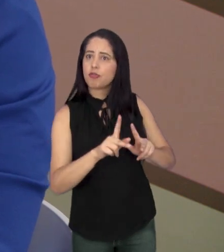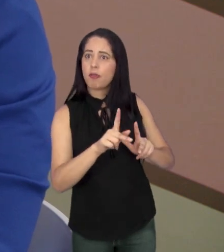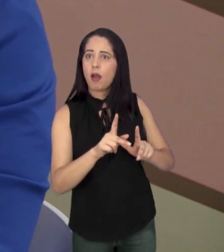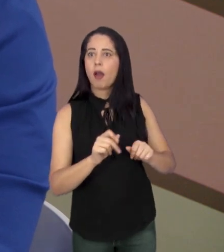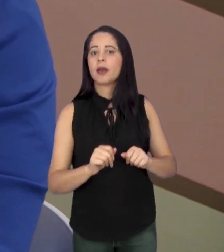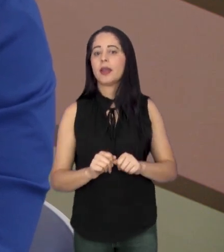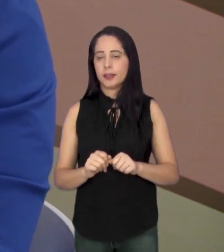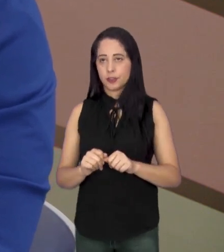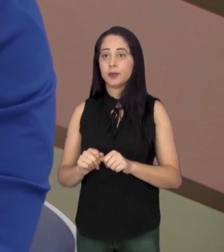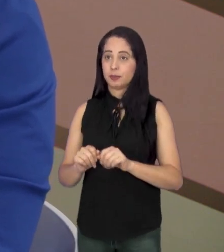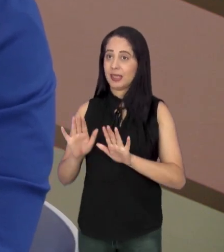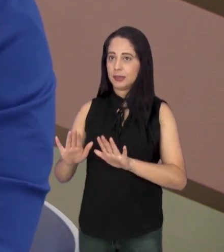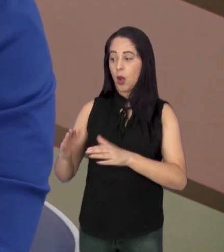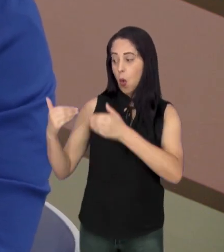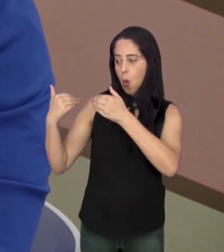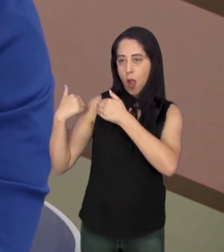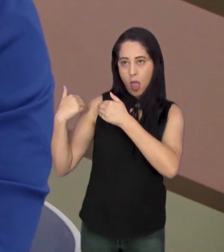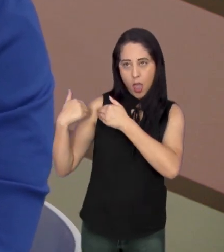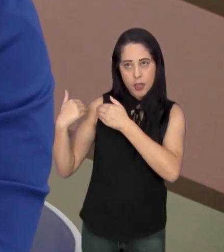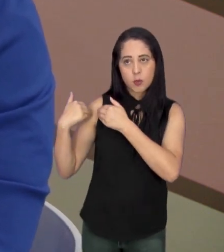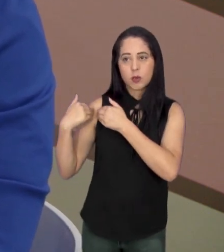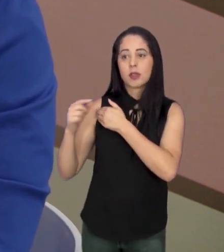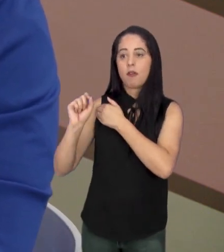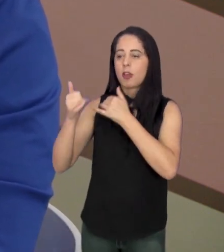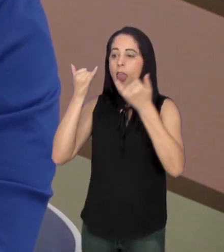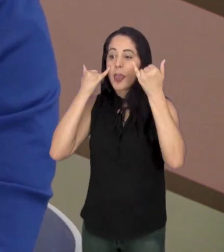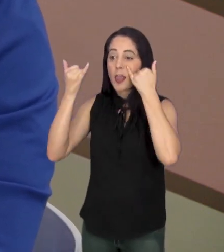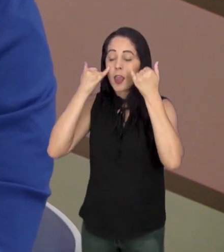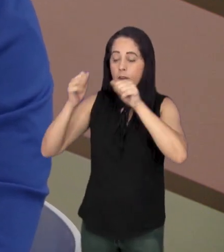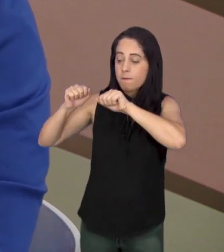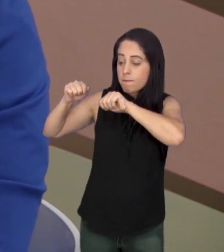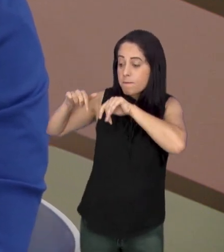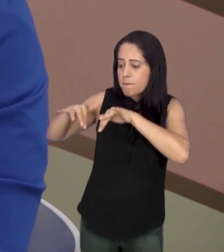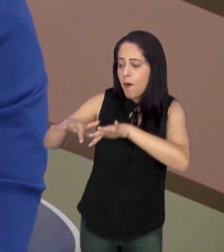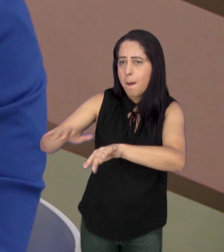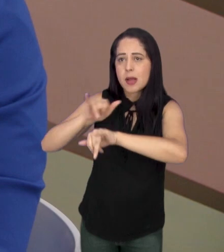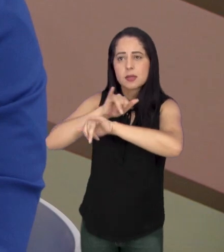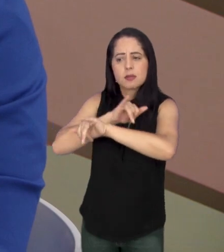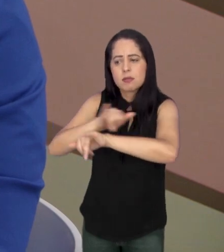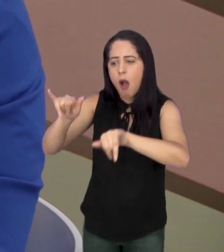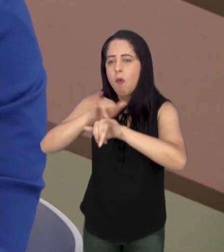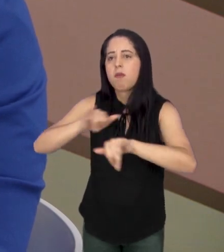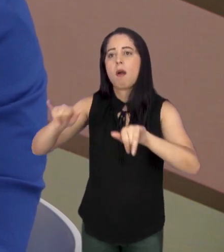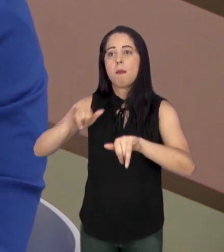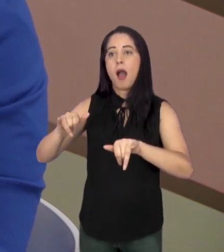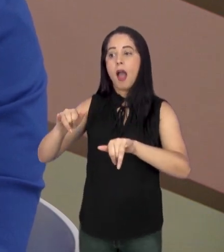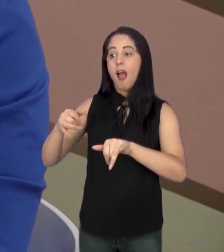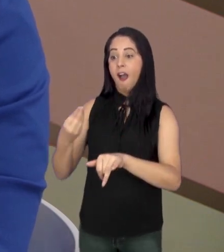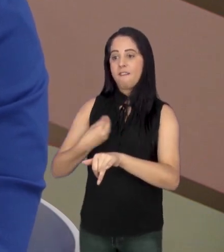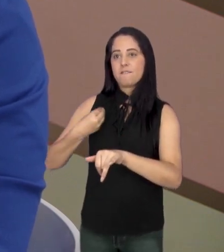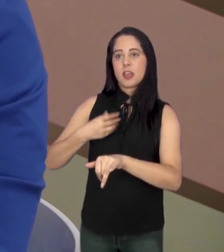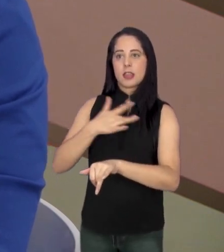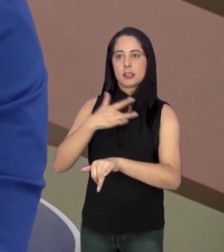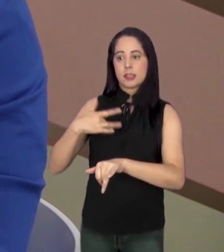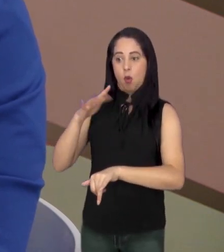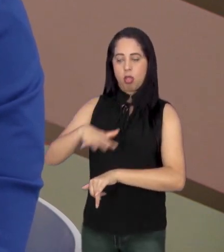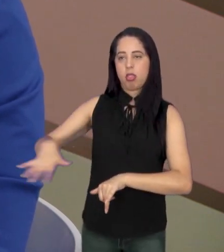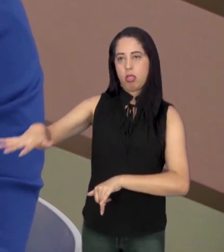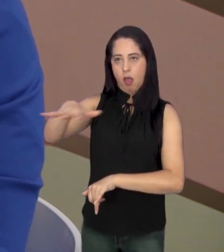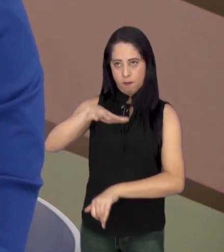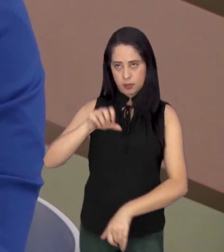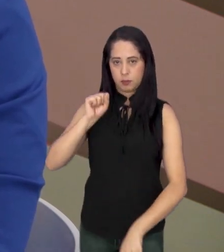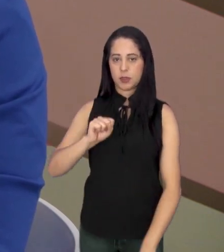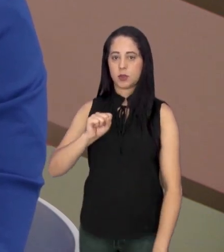que o naturopata, ele tem esse poder, essa missão de disseminar mais informações para poder trazer essa vida mais saudável para a